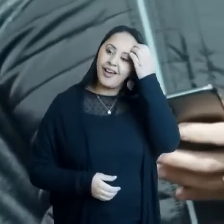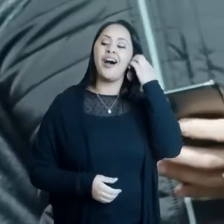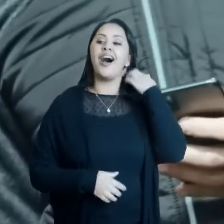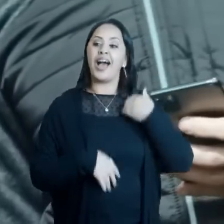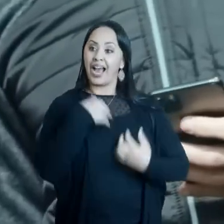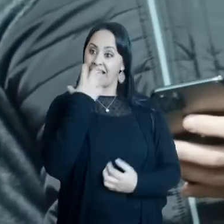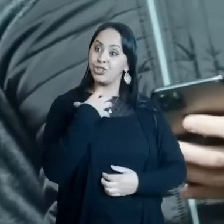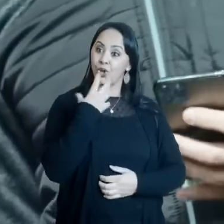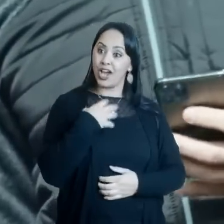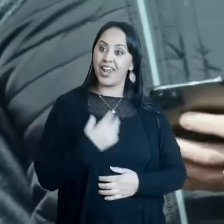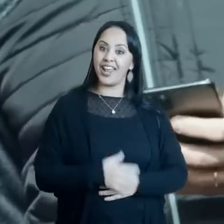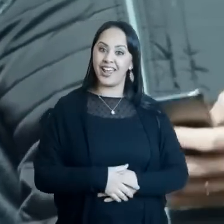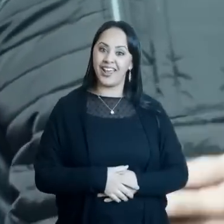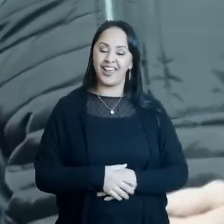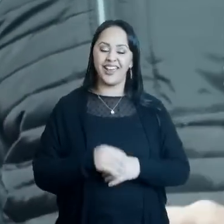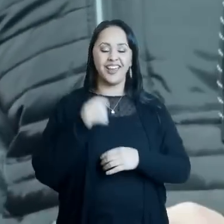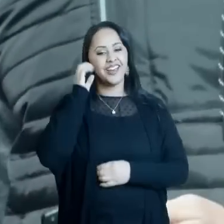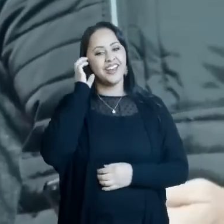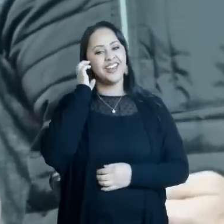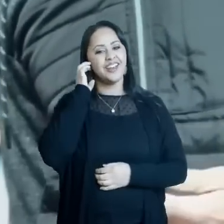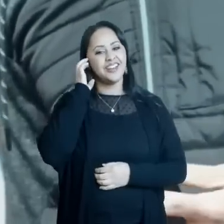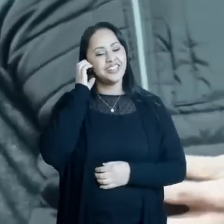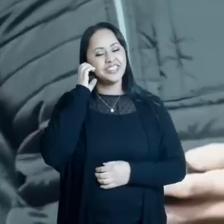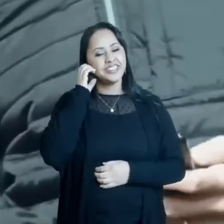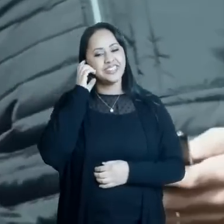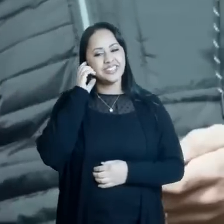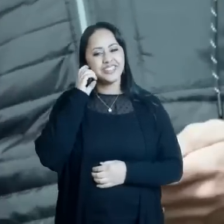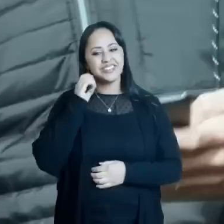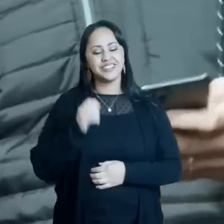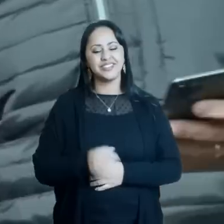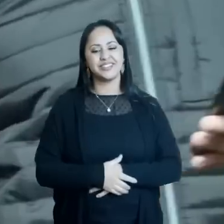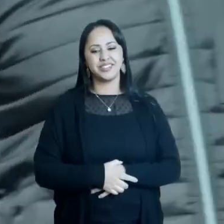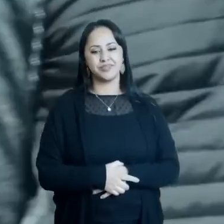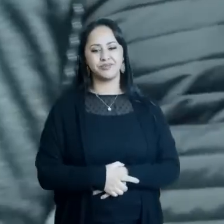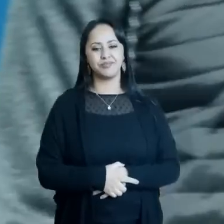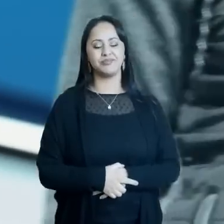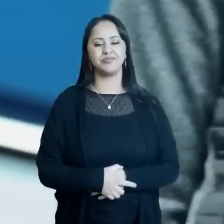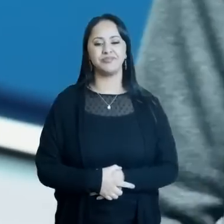oi. Ou ela manda uma solicitação, a gente pesquisa.